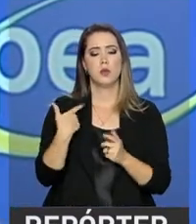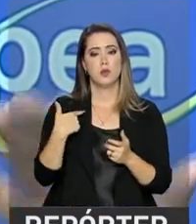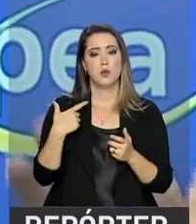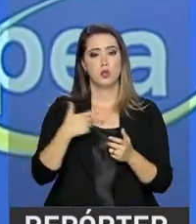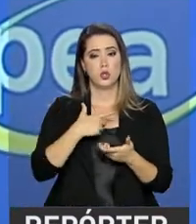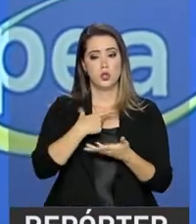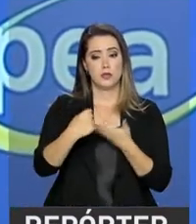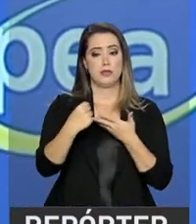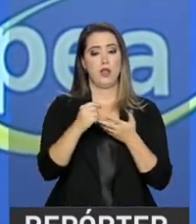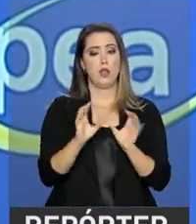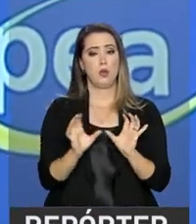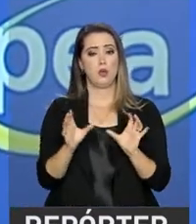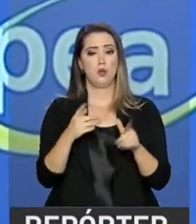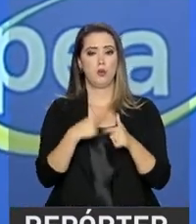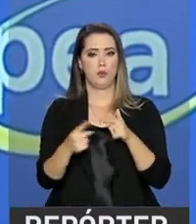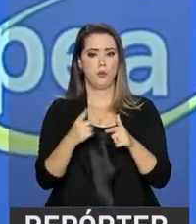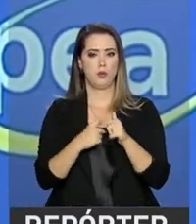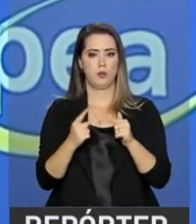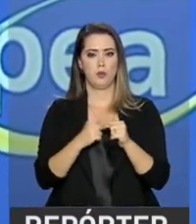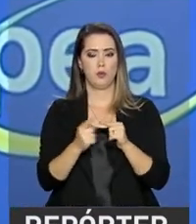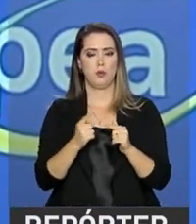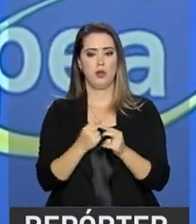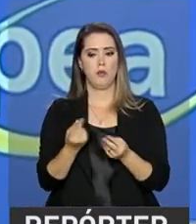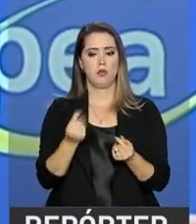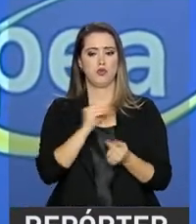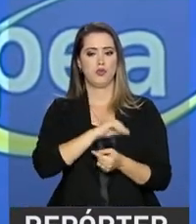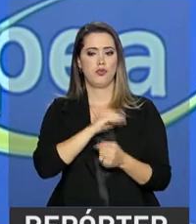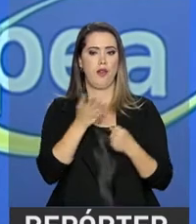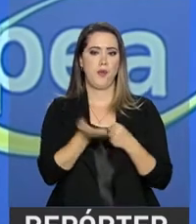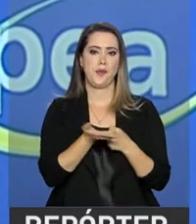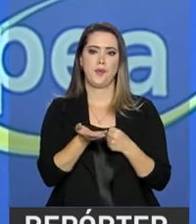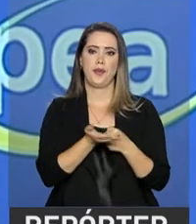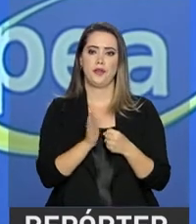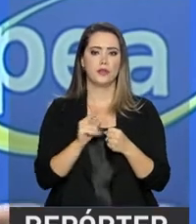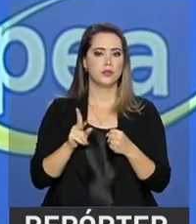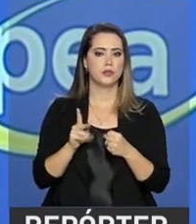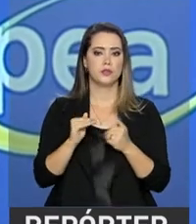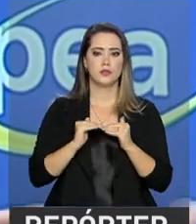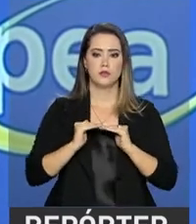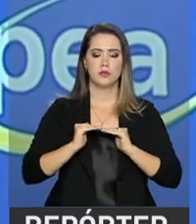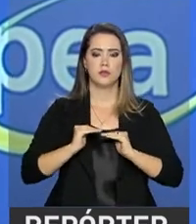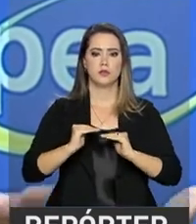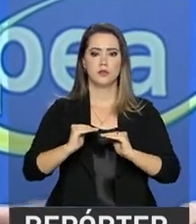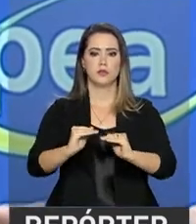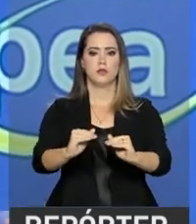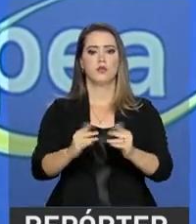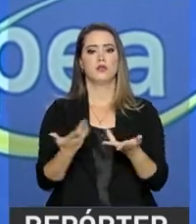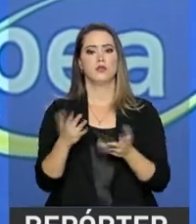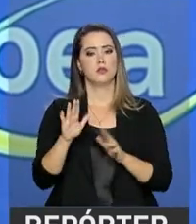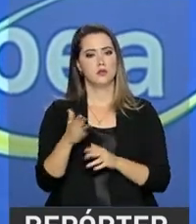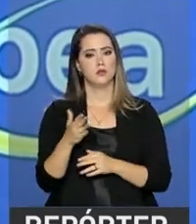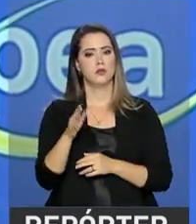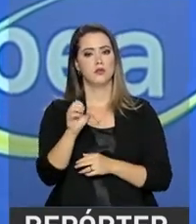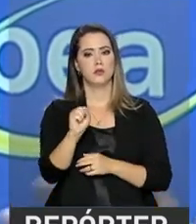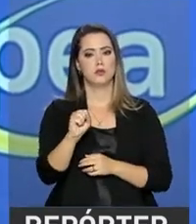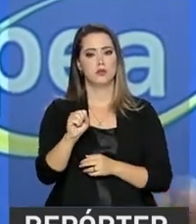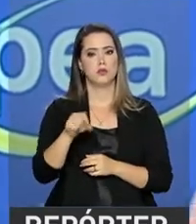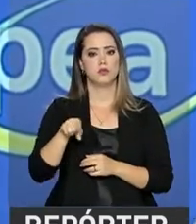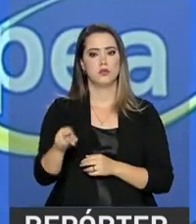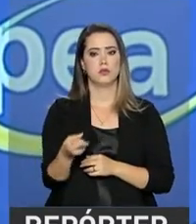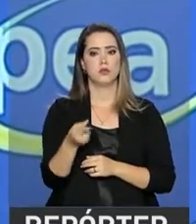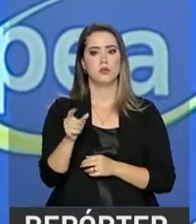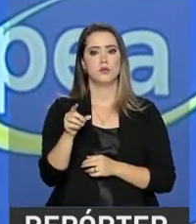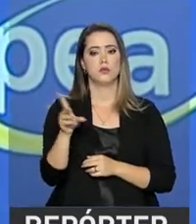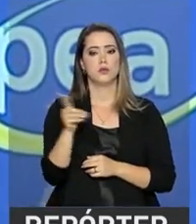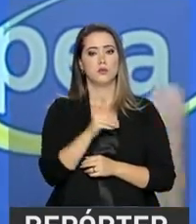armadilha à dos países de renda média que estacionar uma renda média o retorno de oito mil doses per